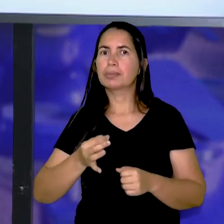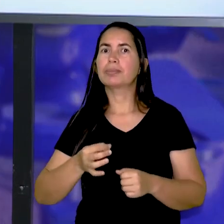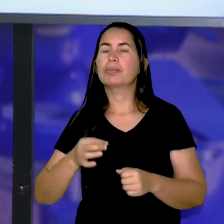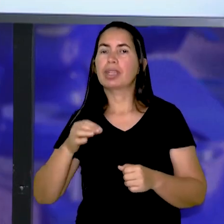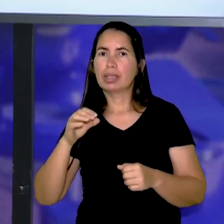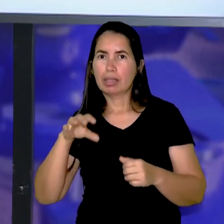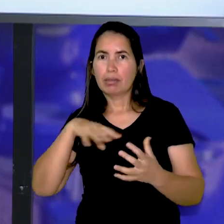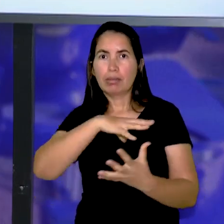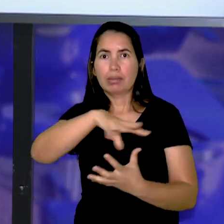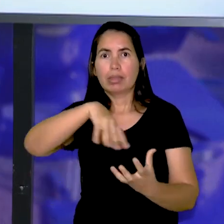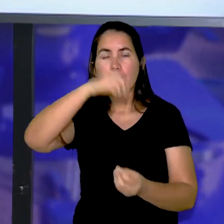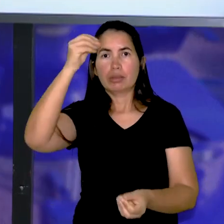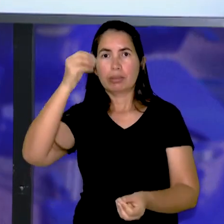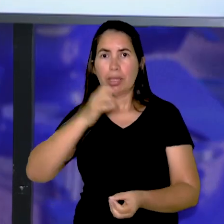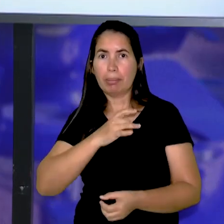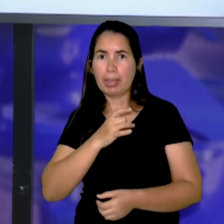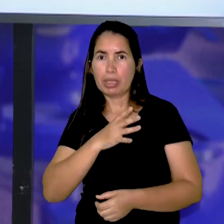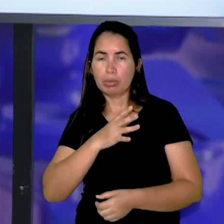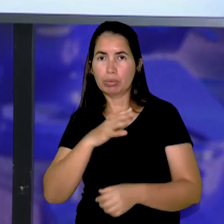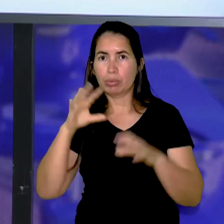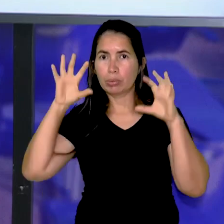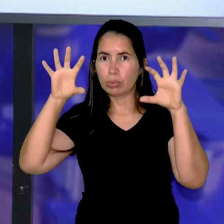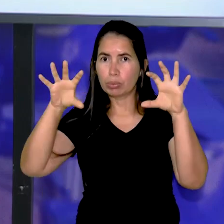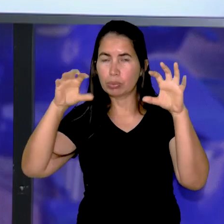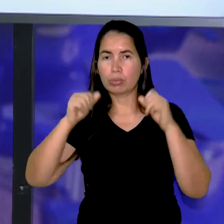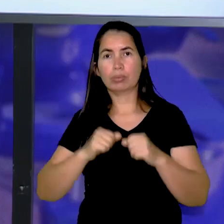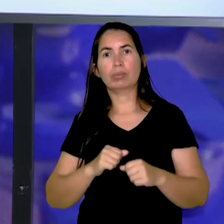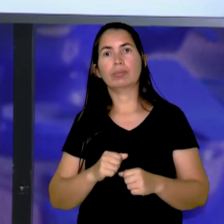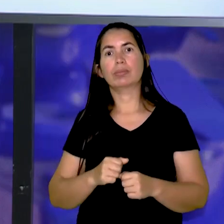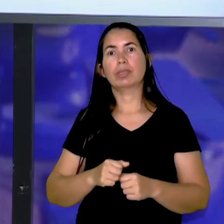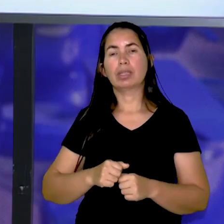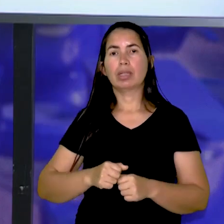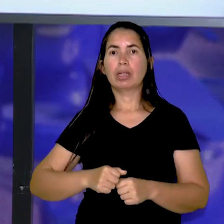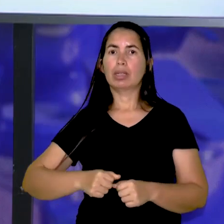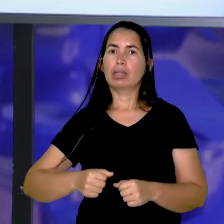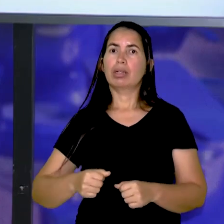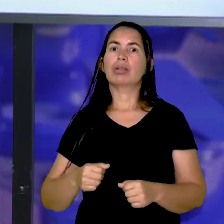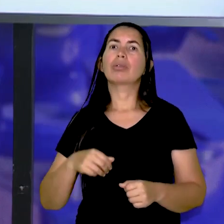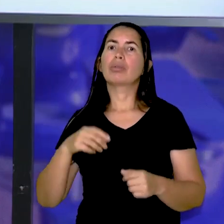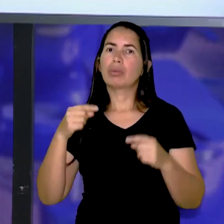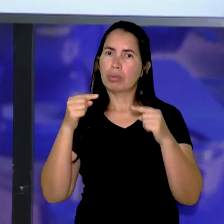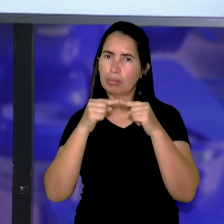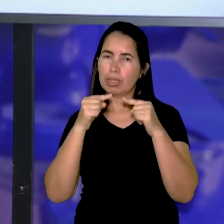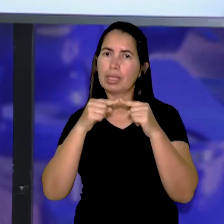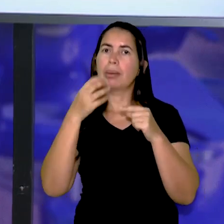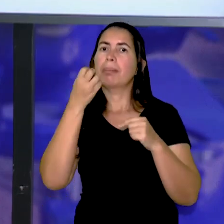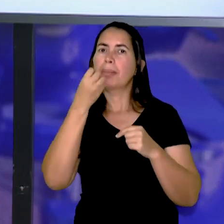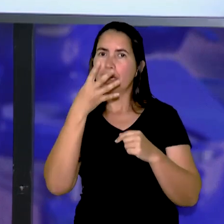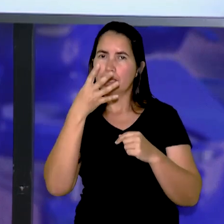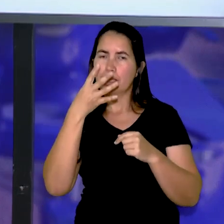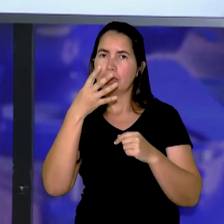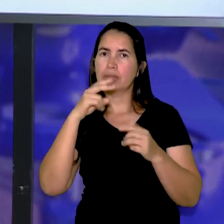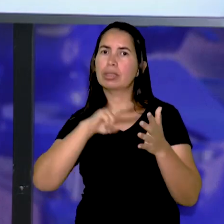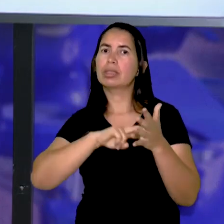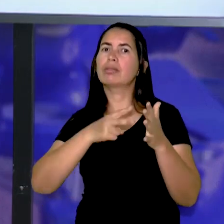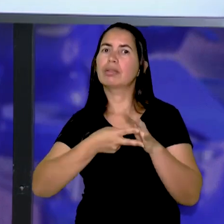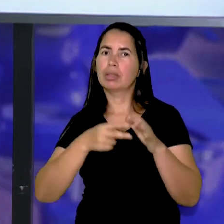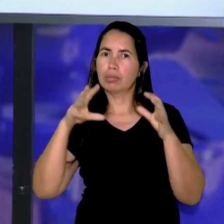dá medo, entendeu? Que faz susto. Então, combina super bem, é o sinônimo de